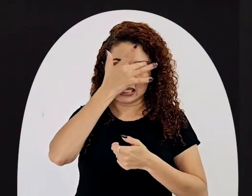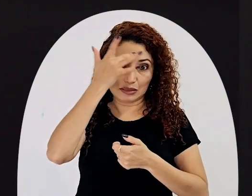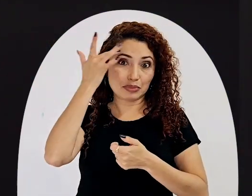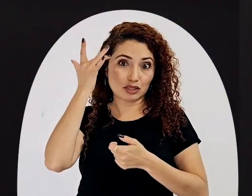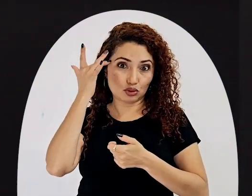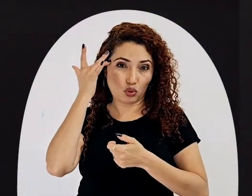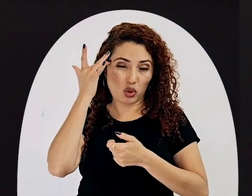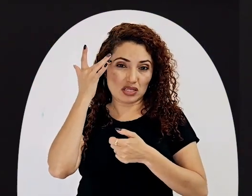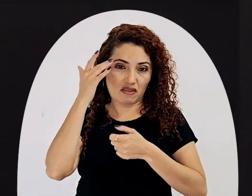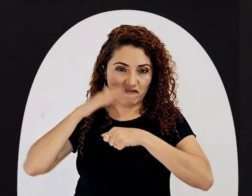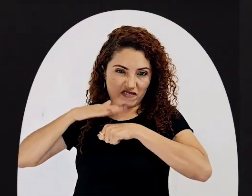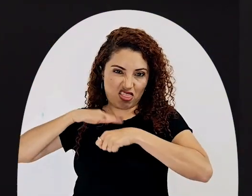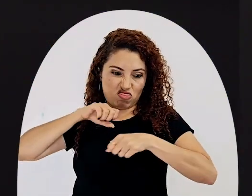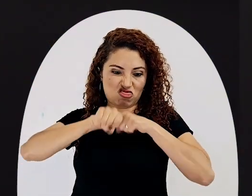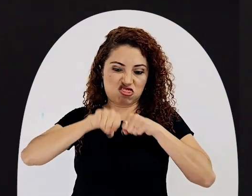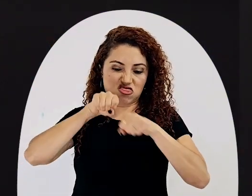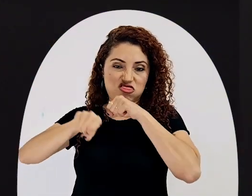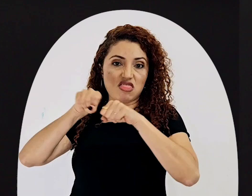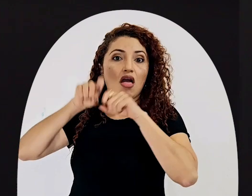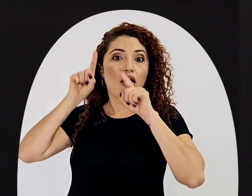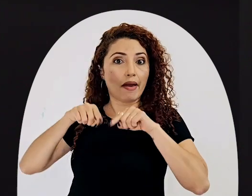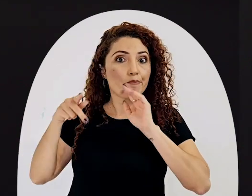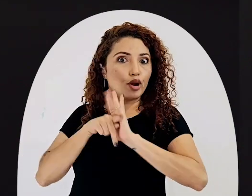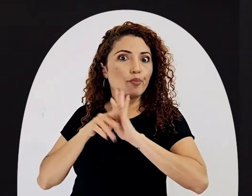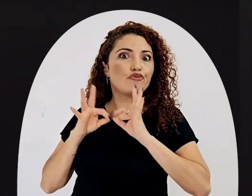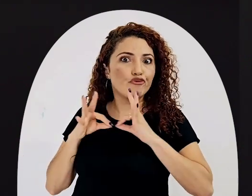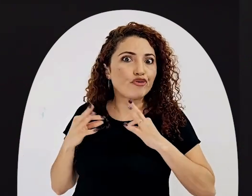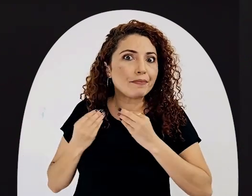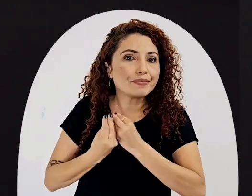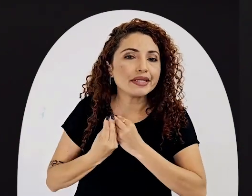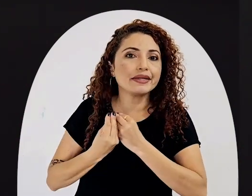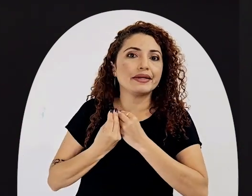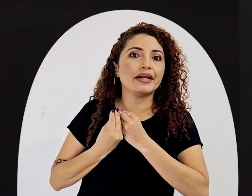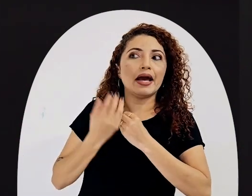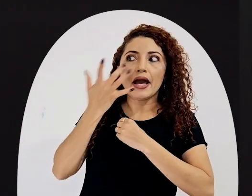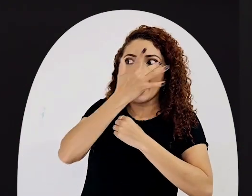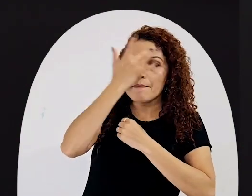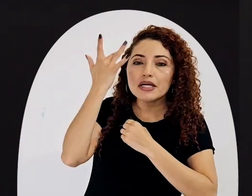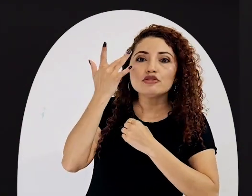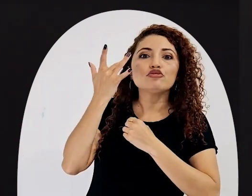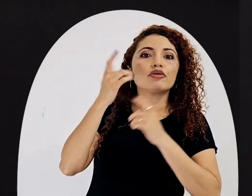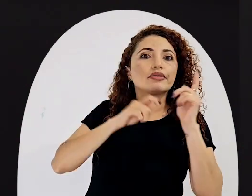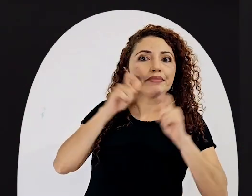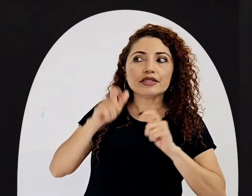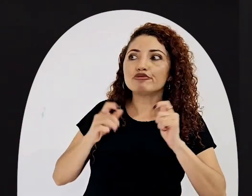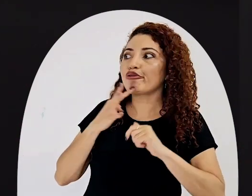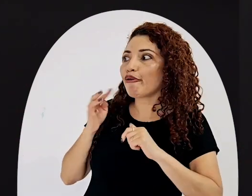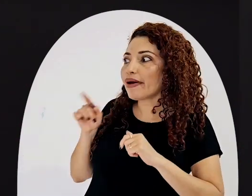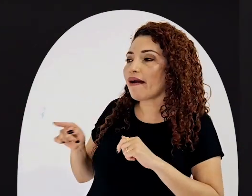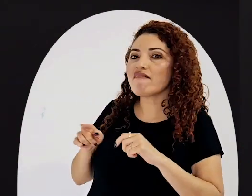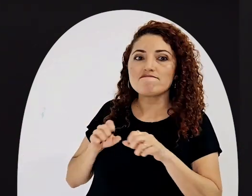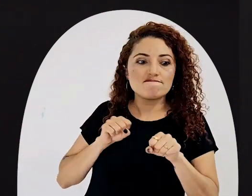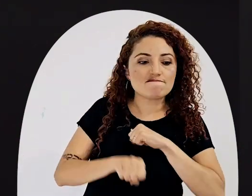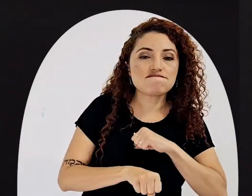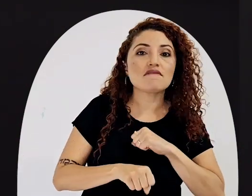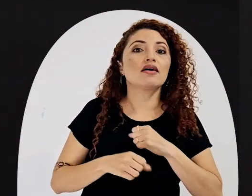criminosos são parentes ou conhecidos. Então, são crimes que acontecem majoritariamente dentro de casa. Voltando para essa questão do